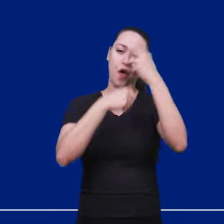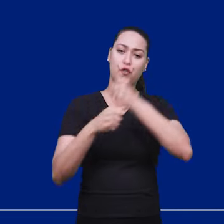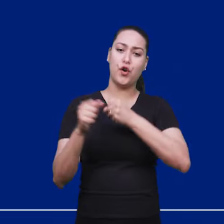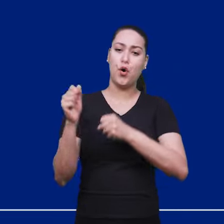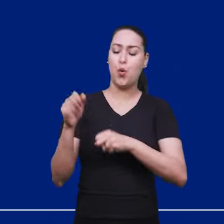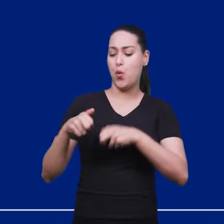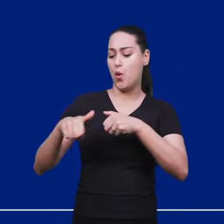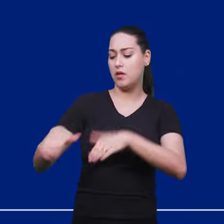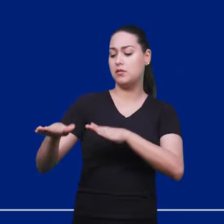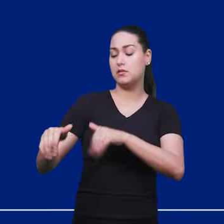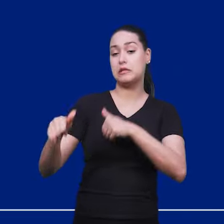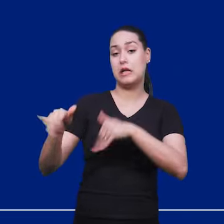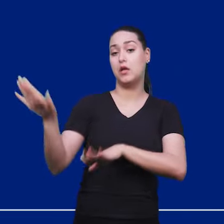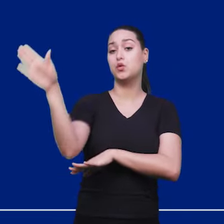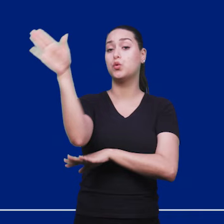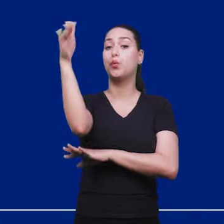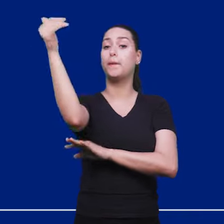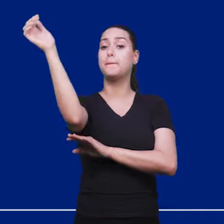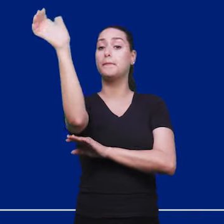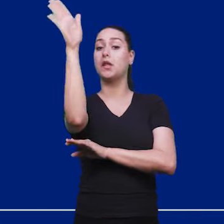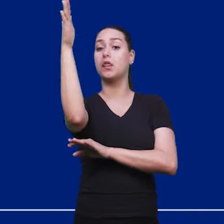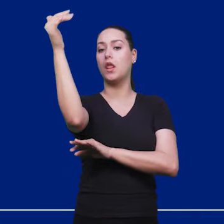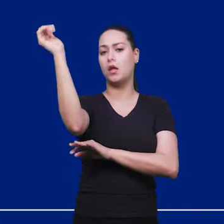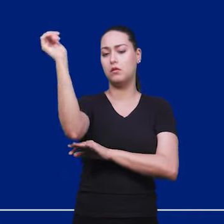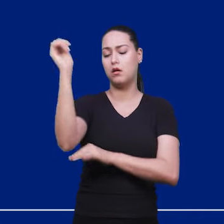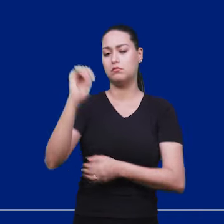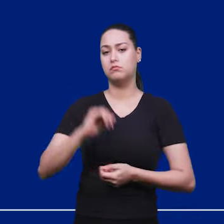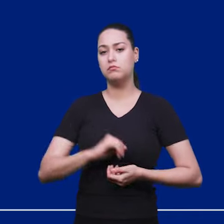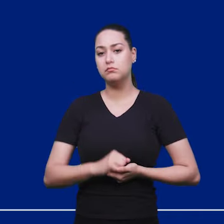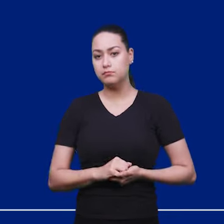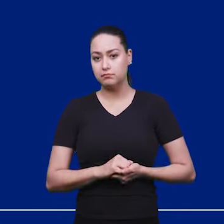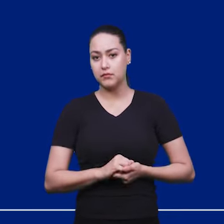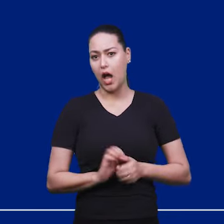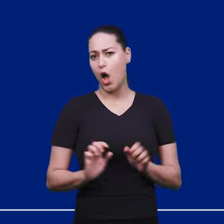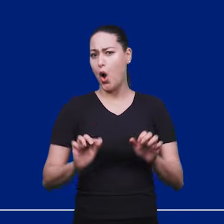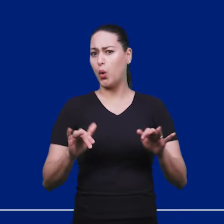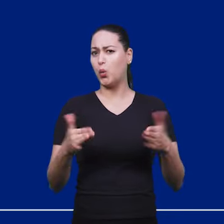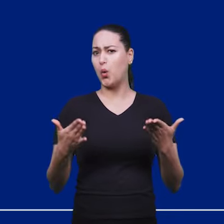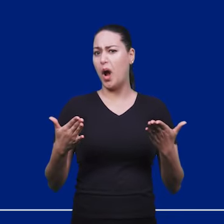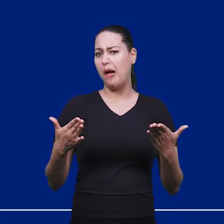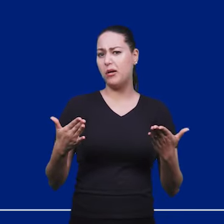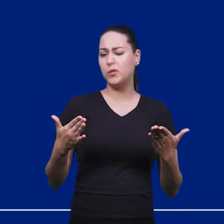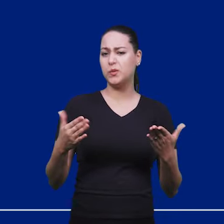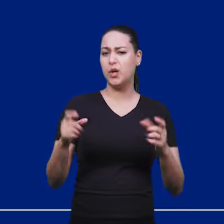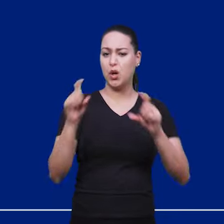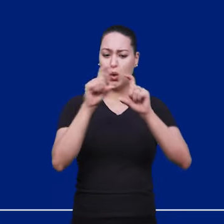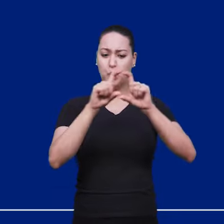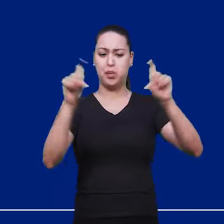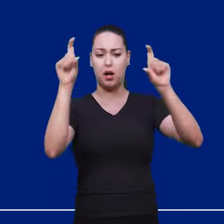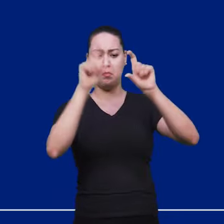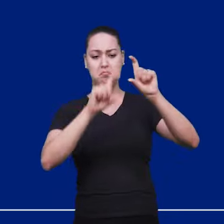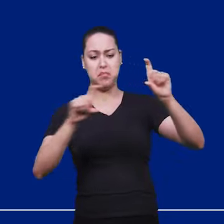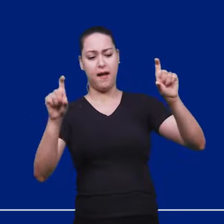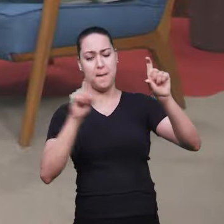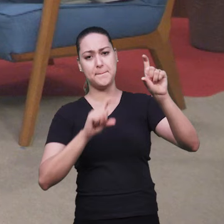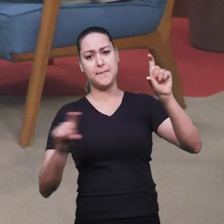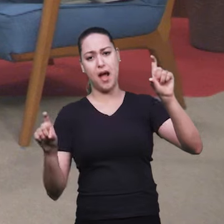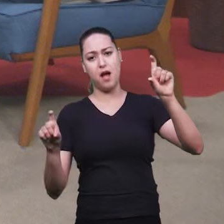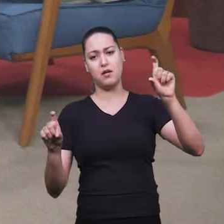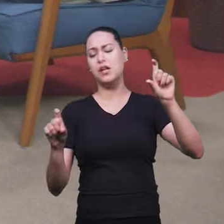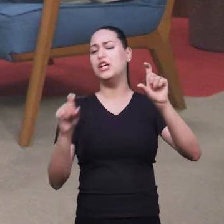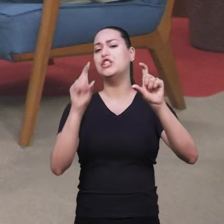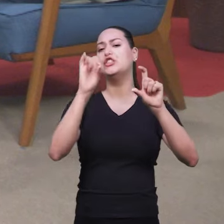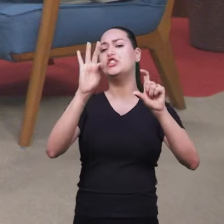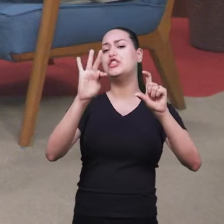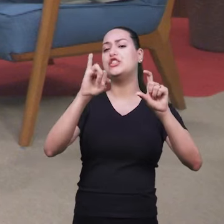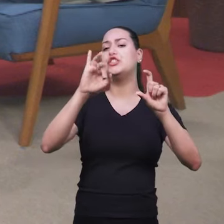exército com bandeiras. Qual é a aplicação dessas expressões que estão negritadas, né?